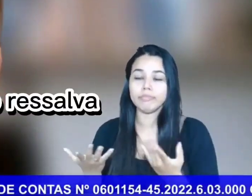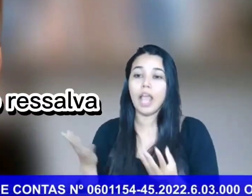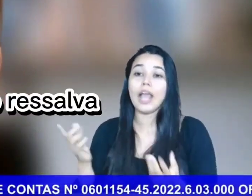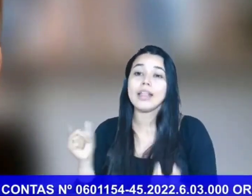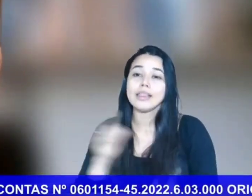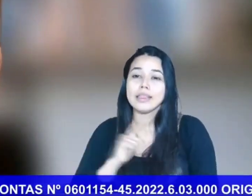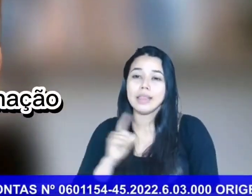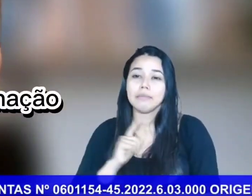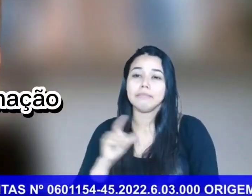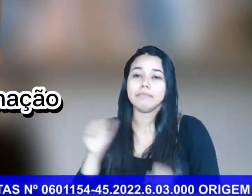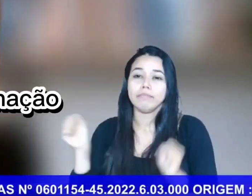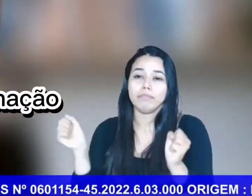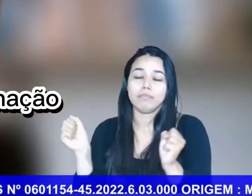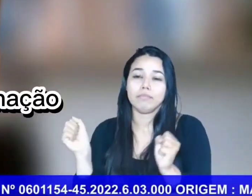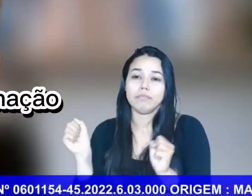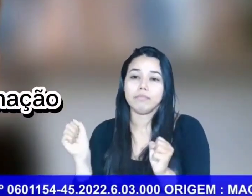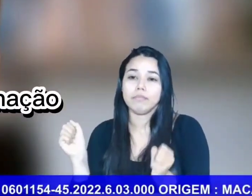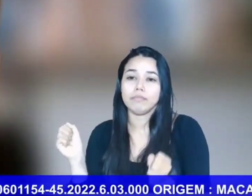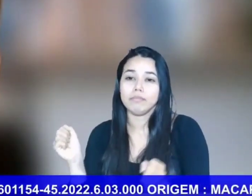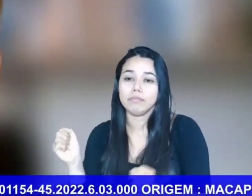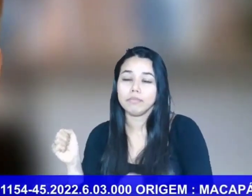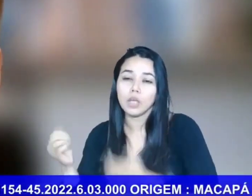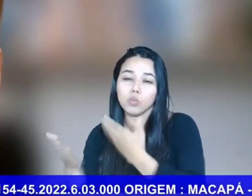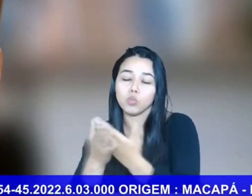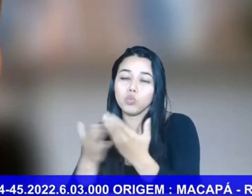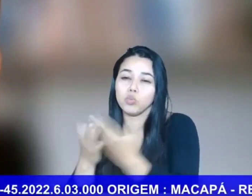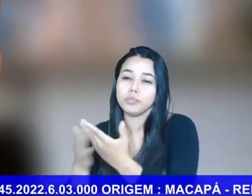de ressalva, bem como na determinação